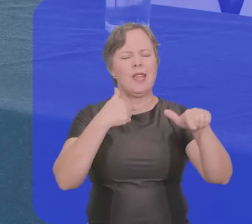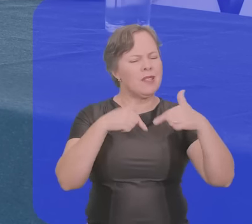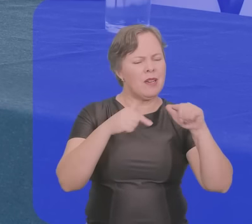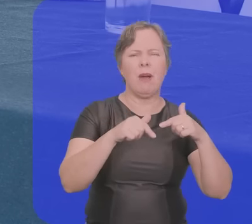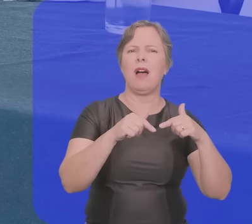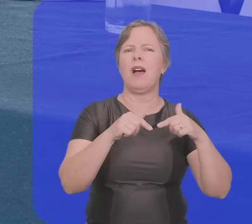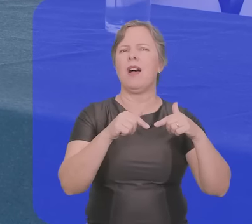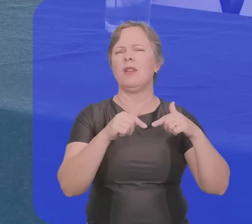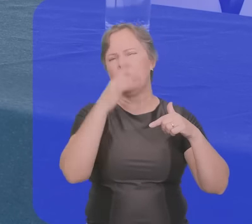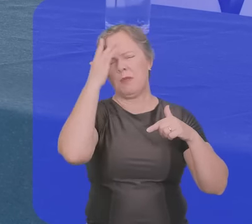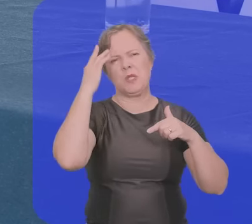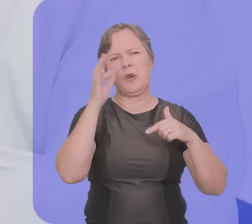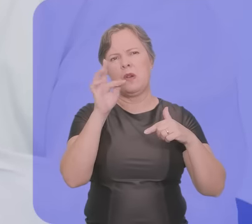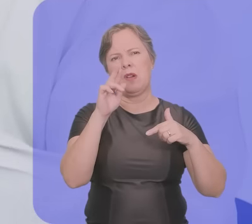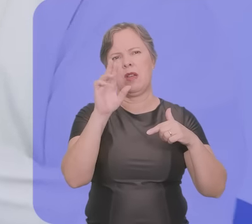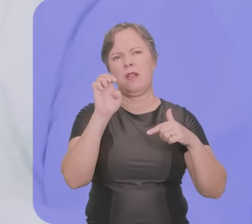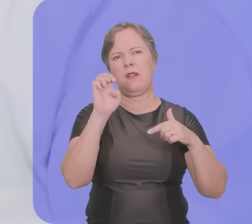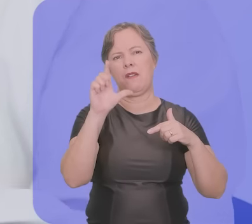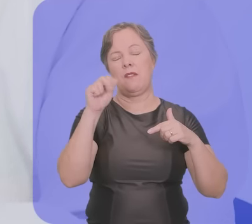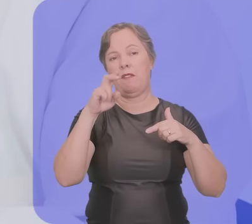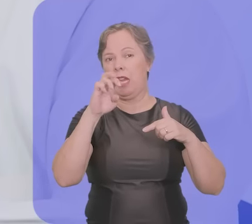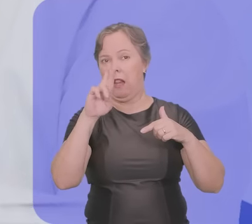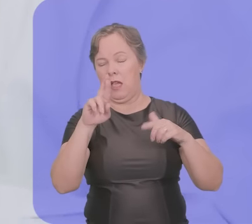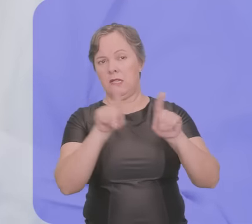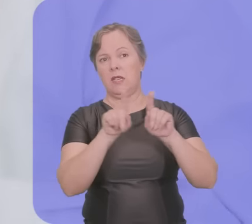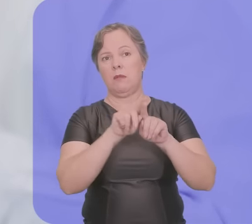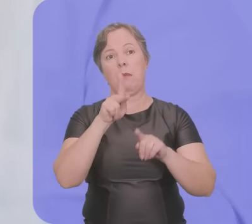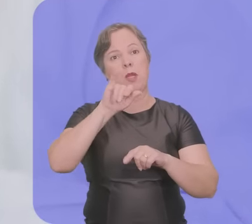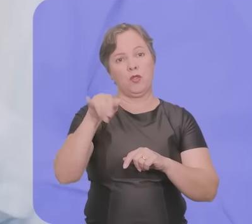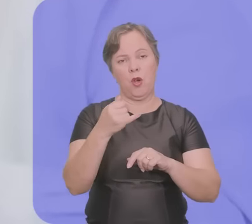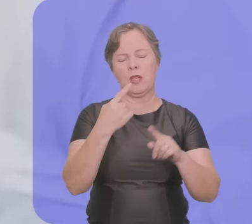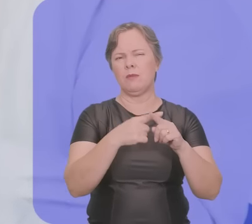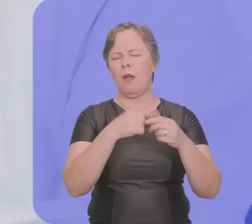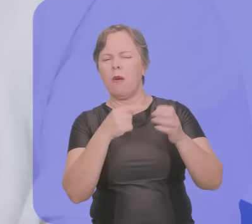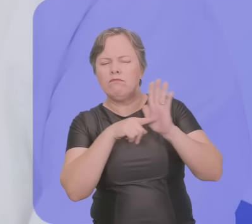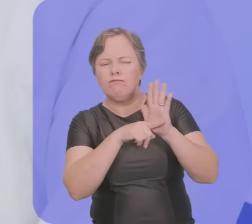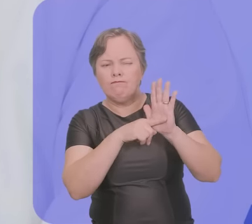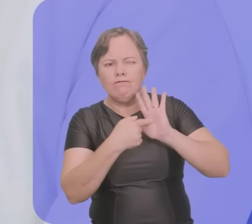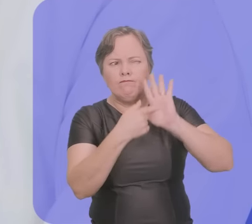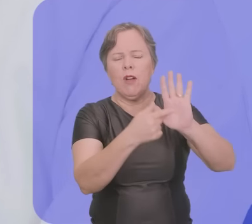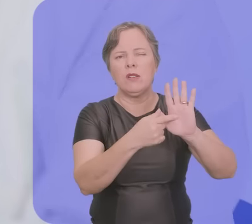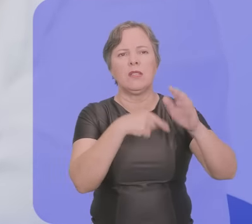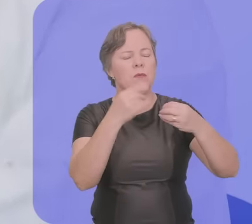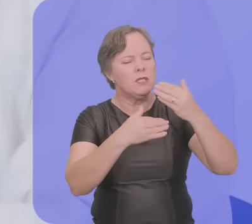de PJ, né, que é uma consultoria de implantação, e depois o sistema vai se